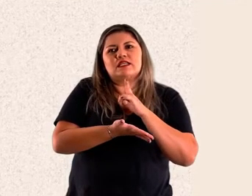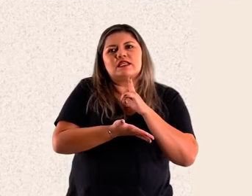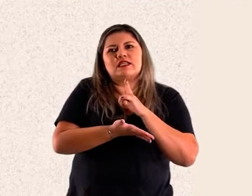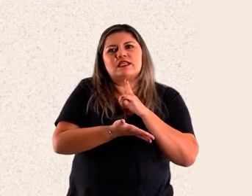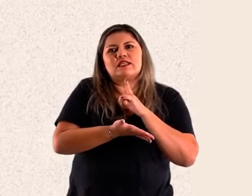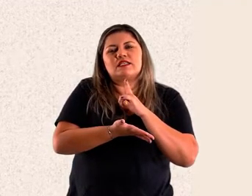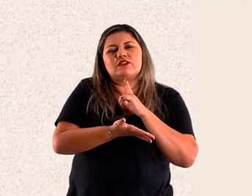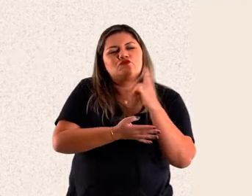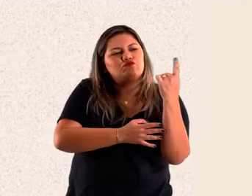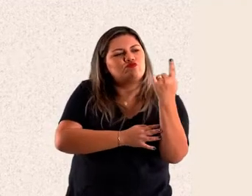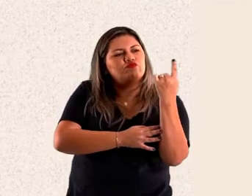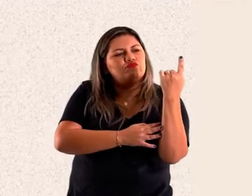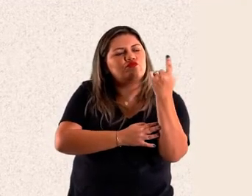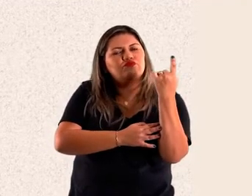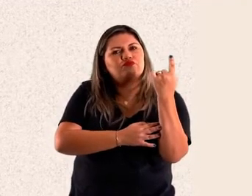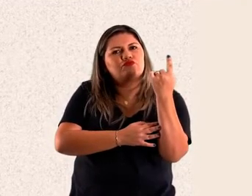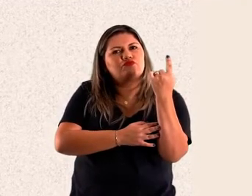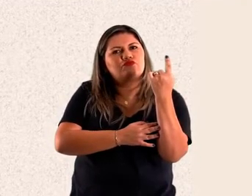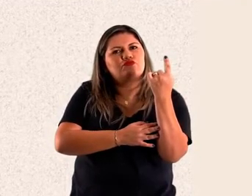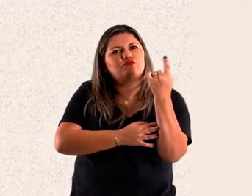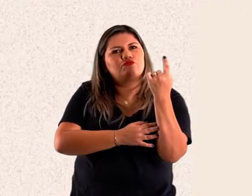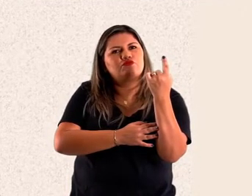singular independente